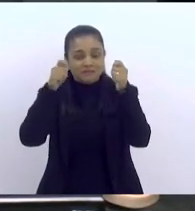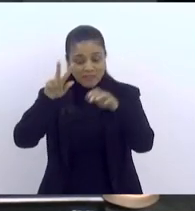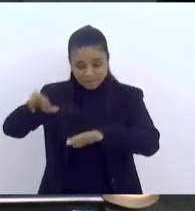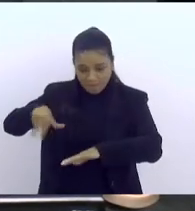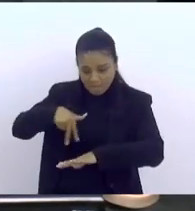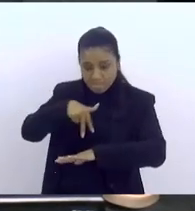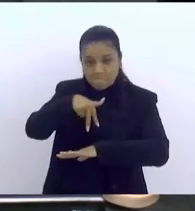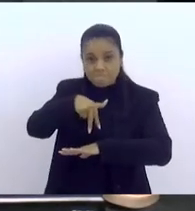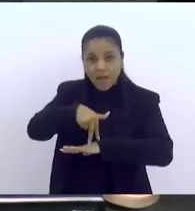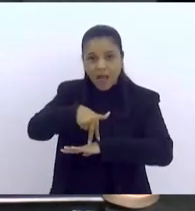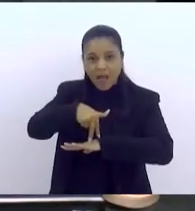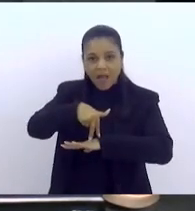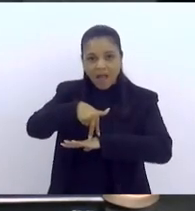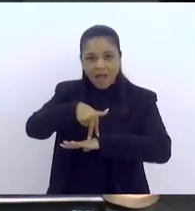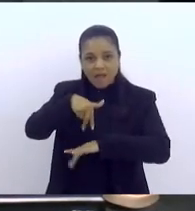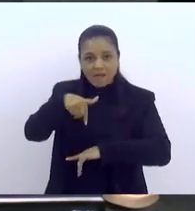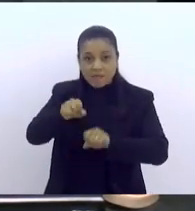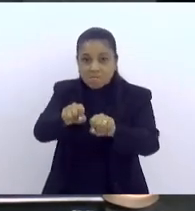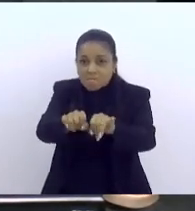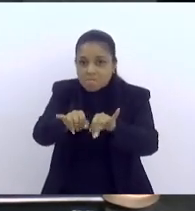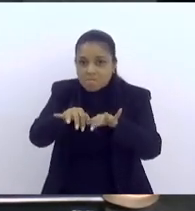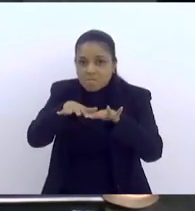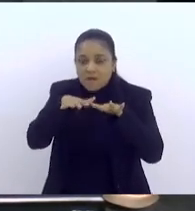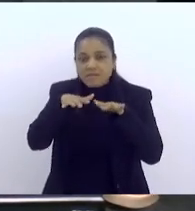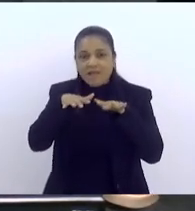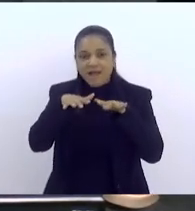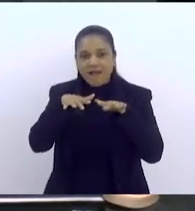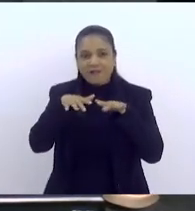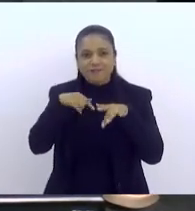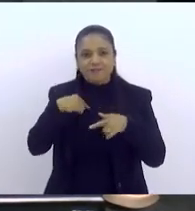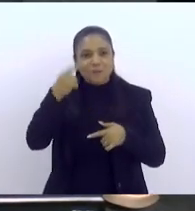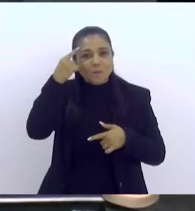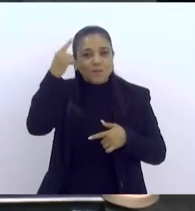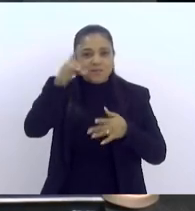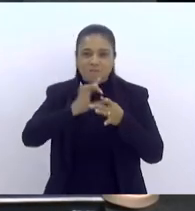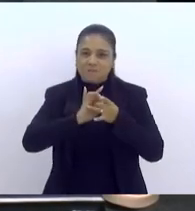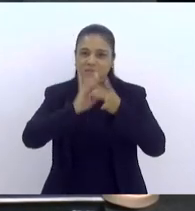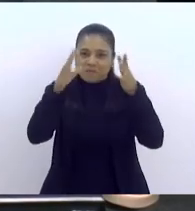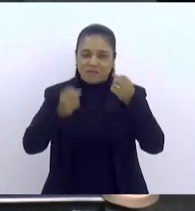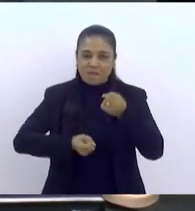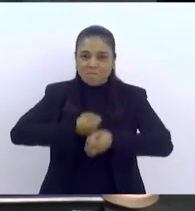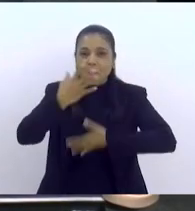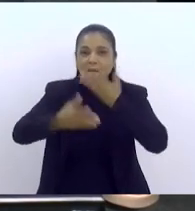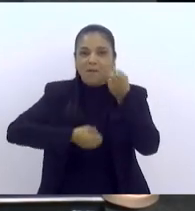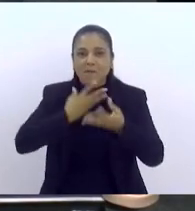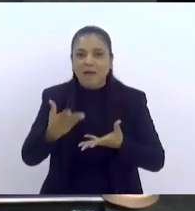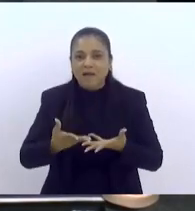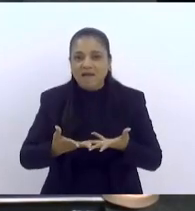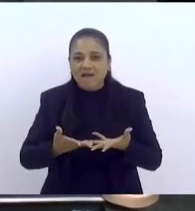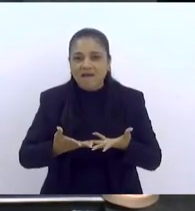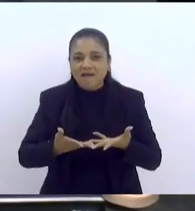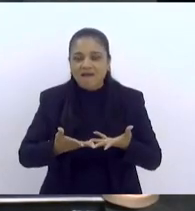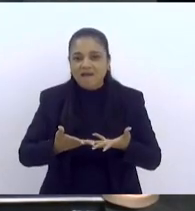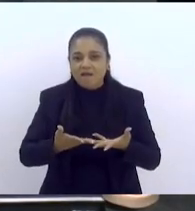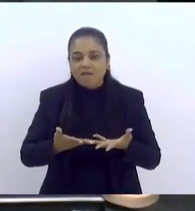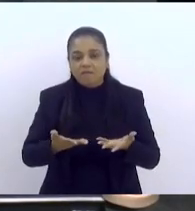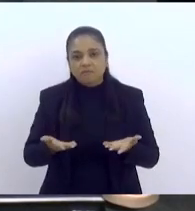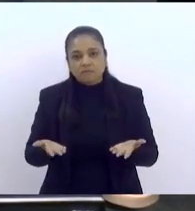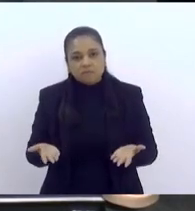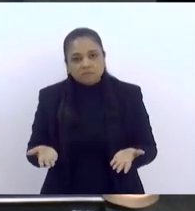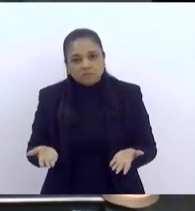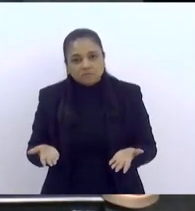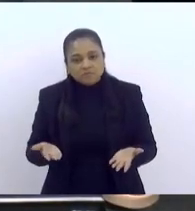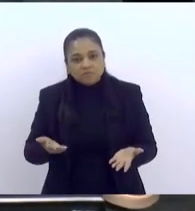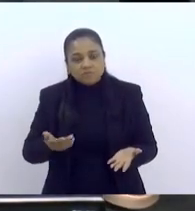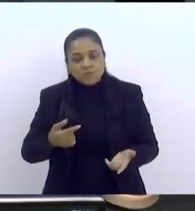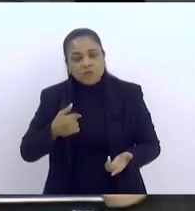plenário o seu livre pensamento. E, a partir disso,